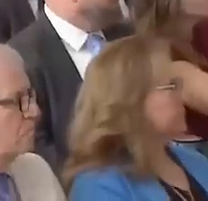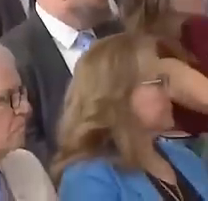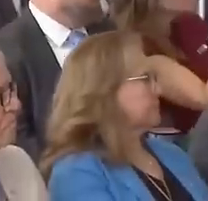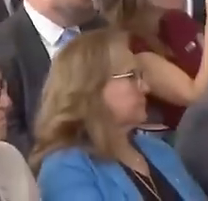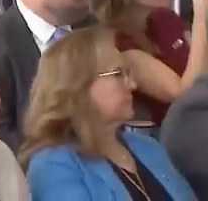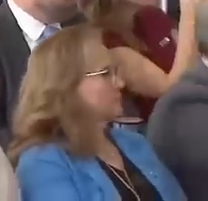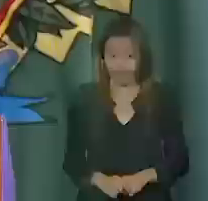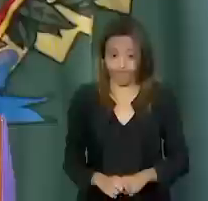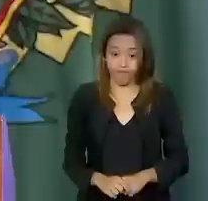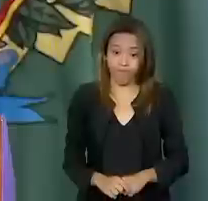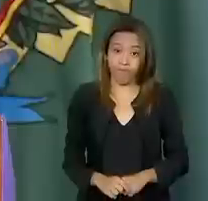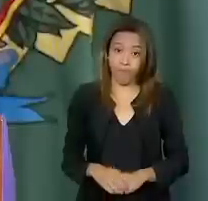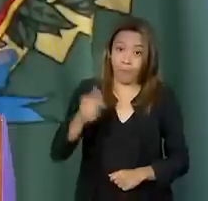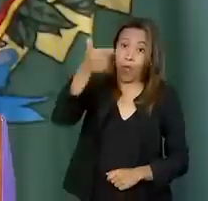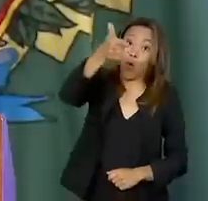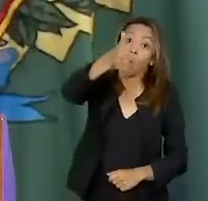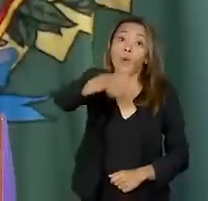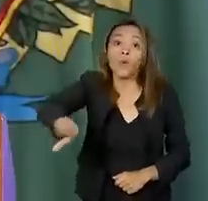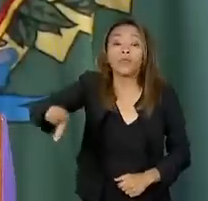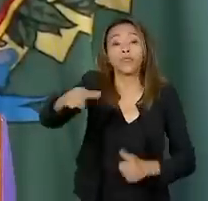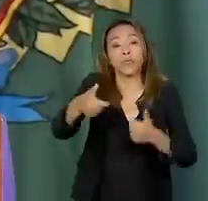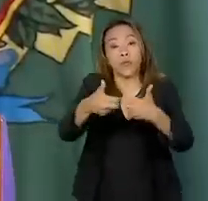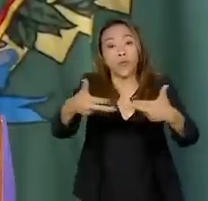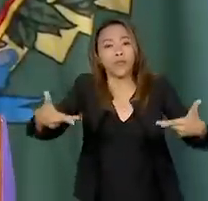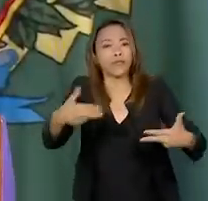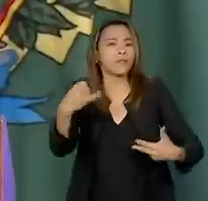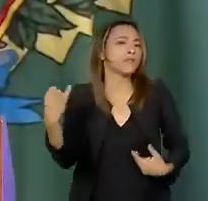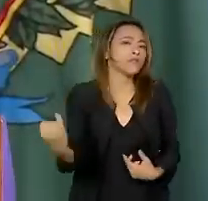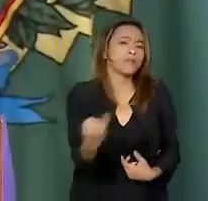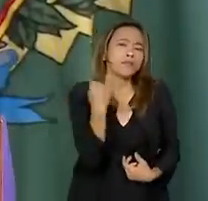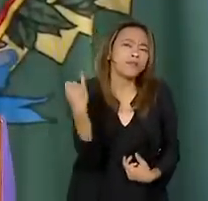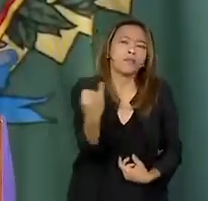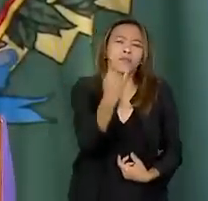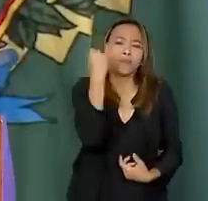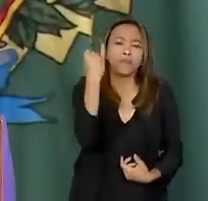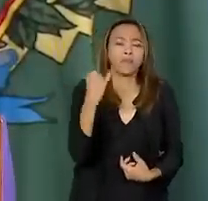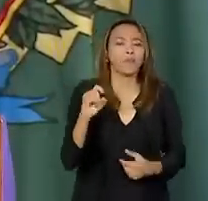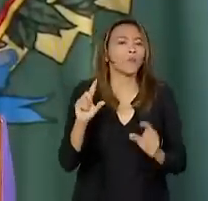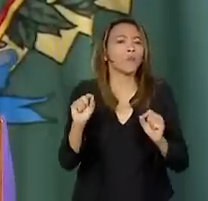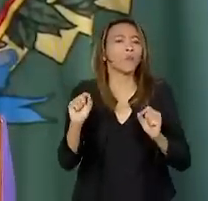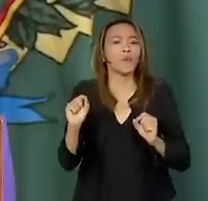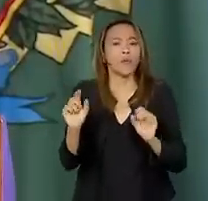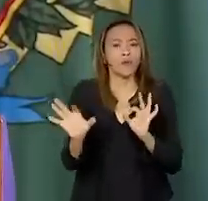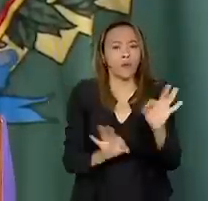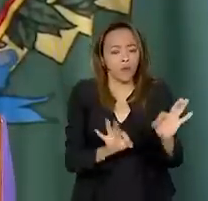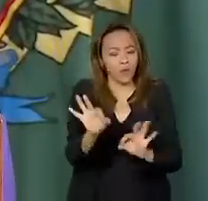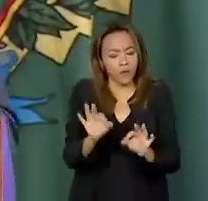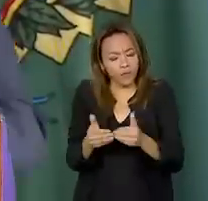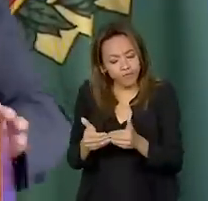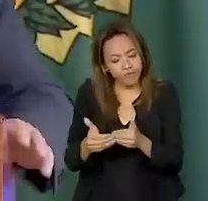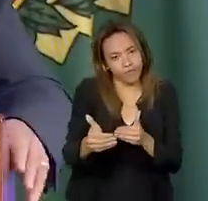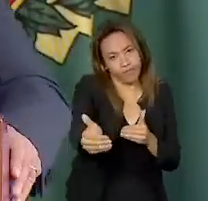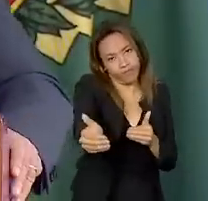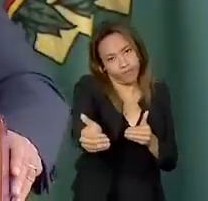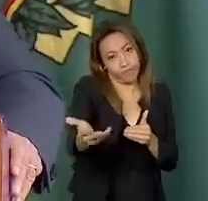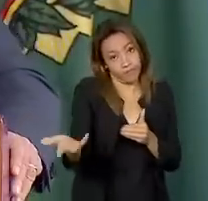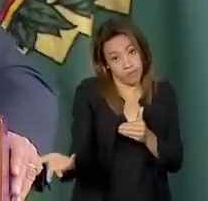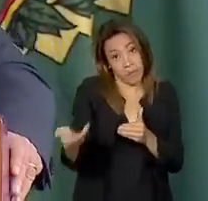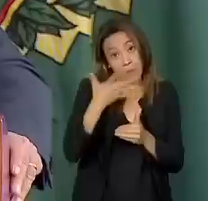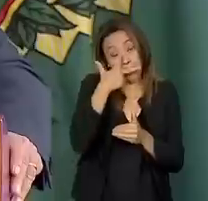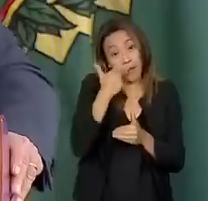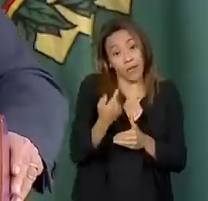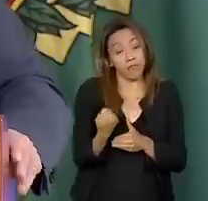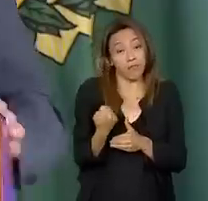A outra coisa importante, gente, é a questão da previsibilidade. Parece